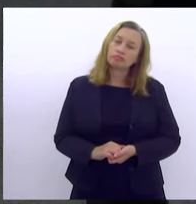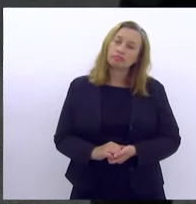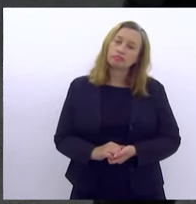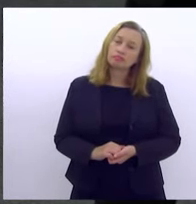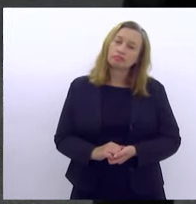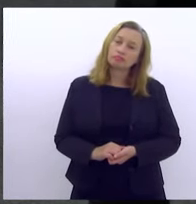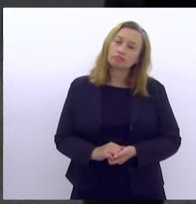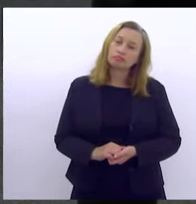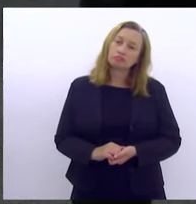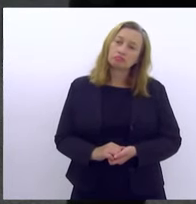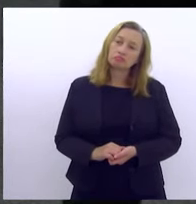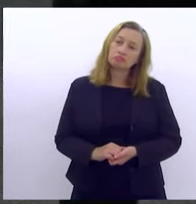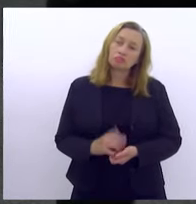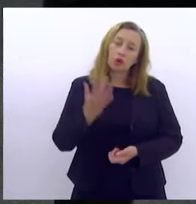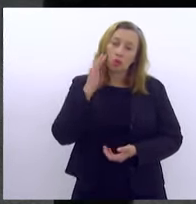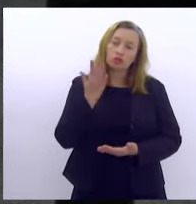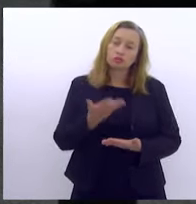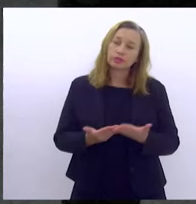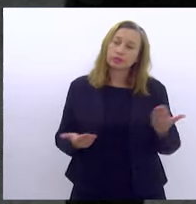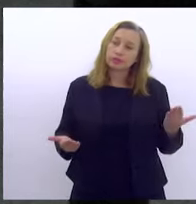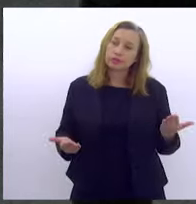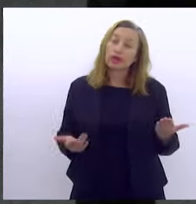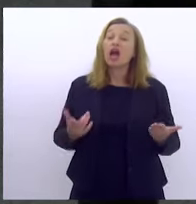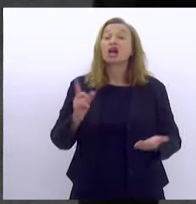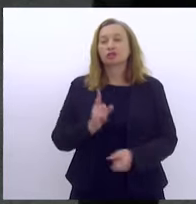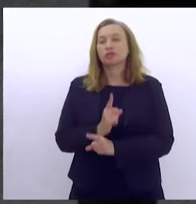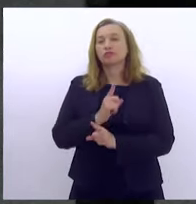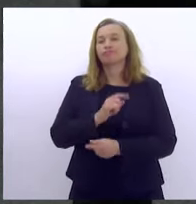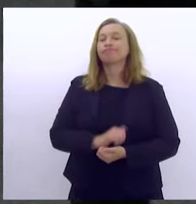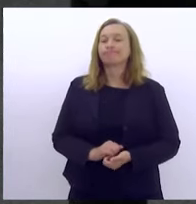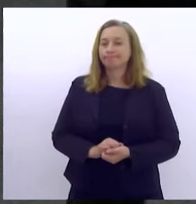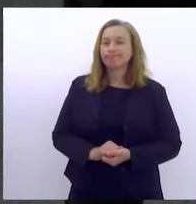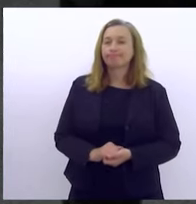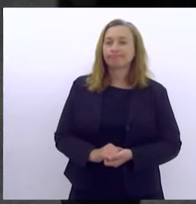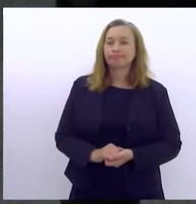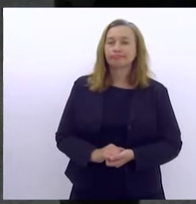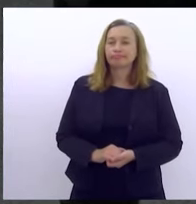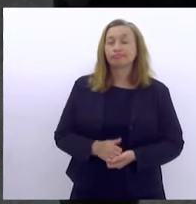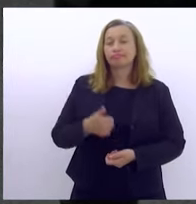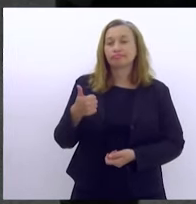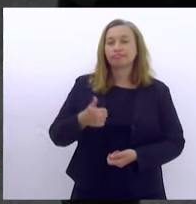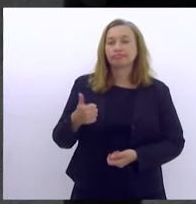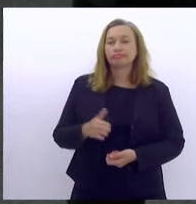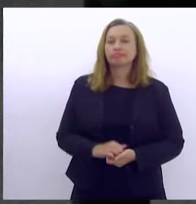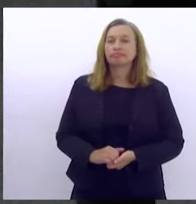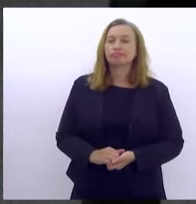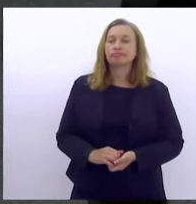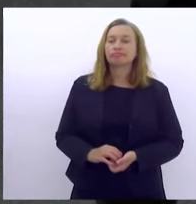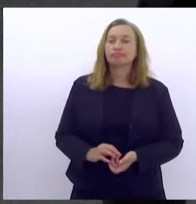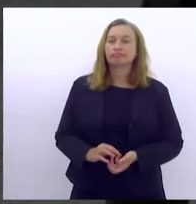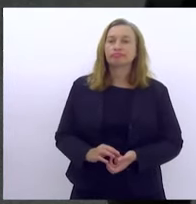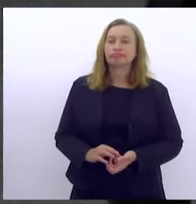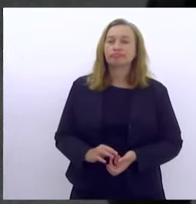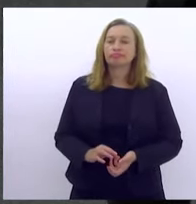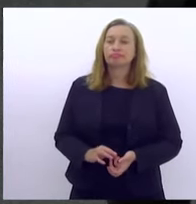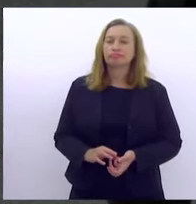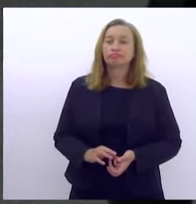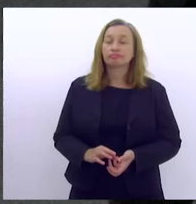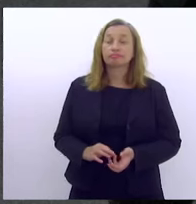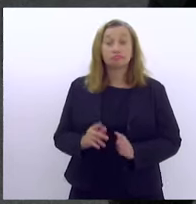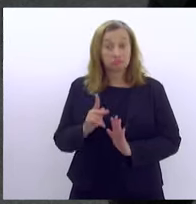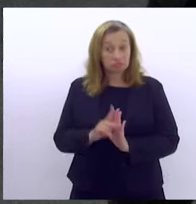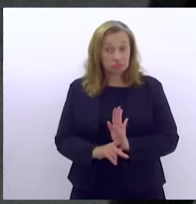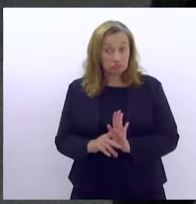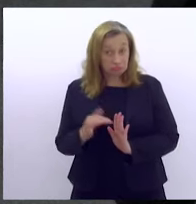Ele não está aqui. Está aqui. Primeiro é o seguinte. O projeto é